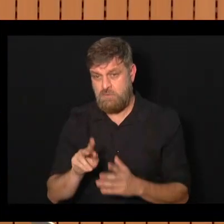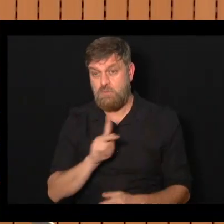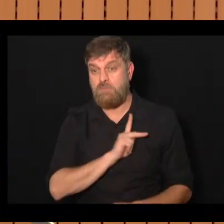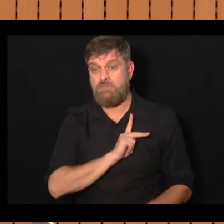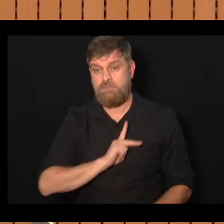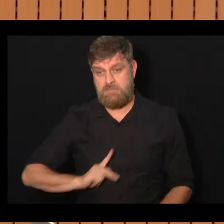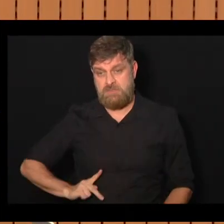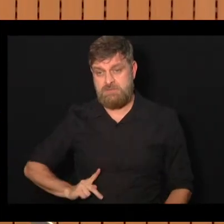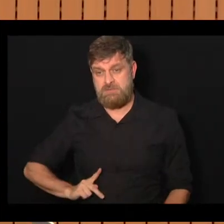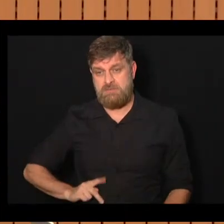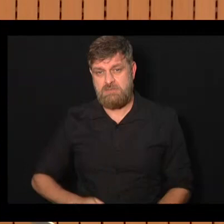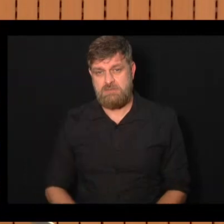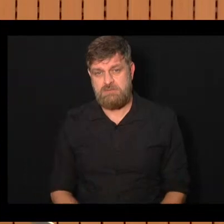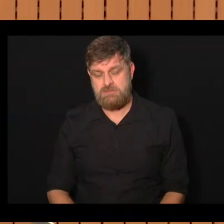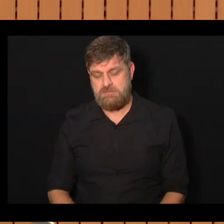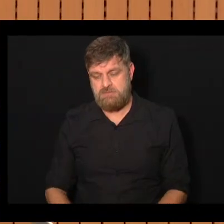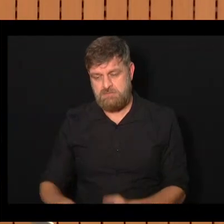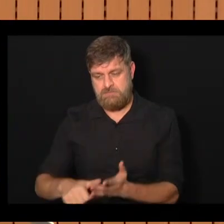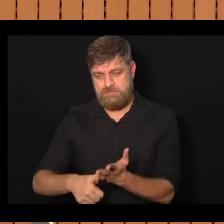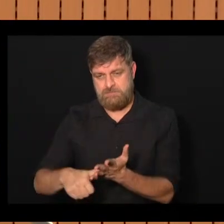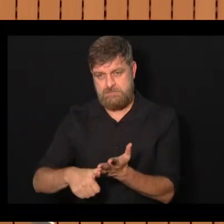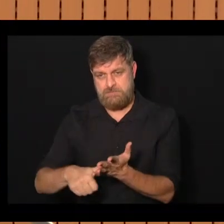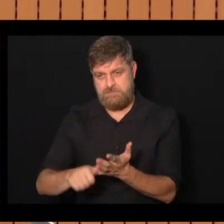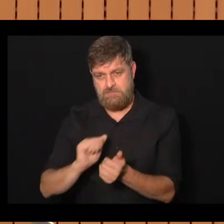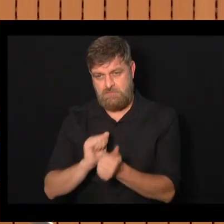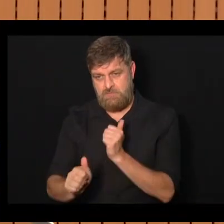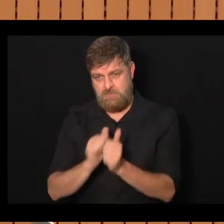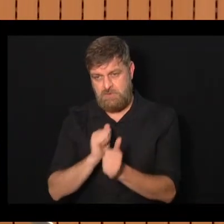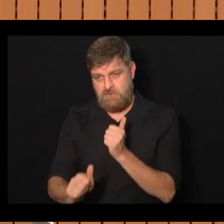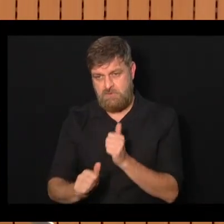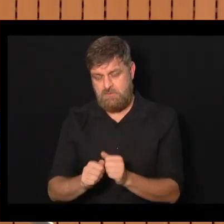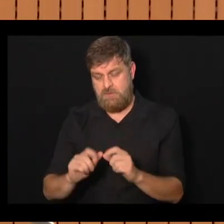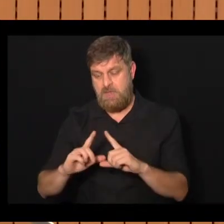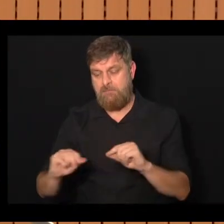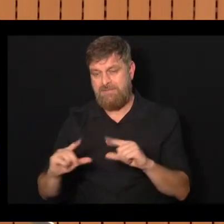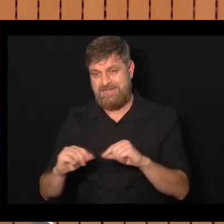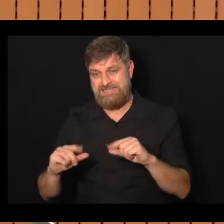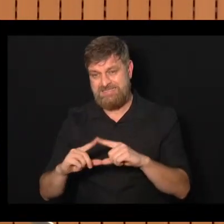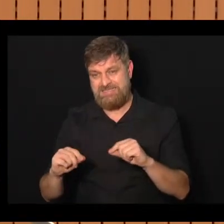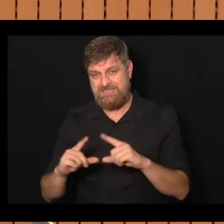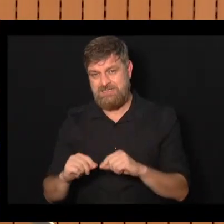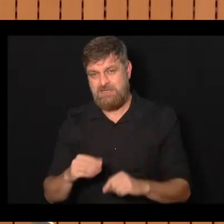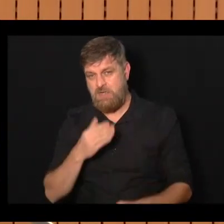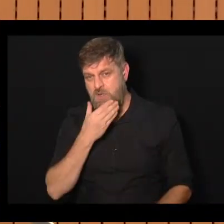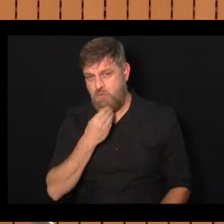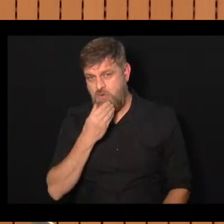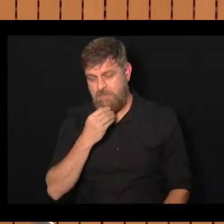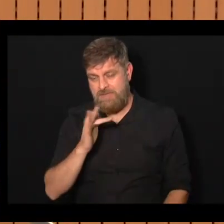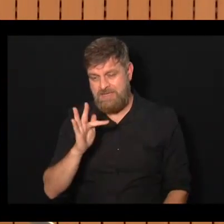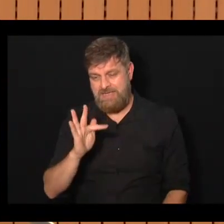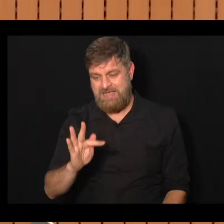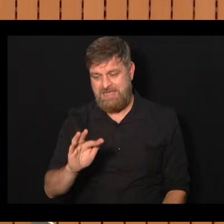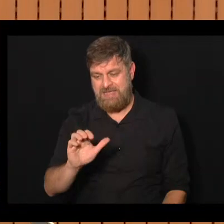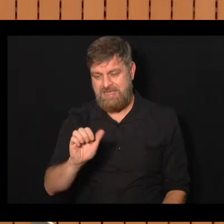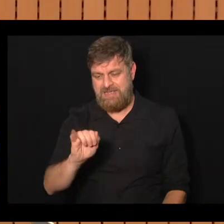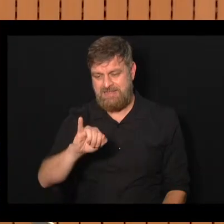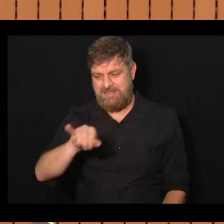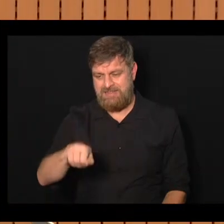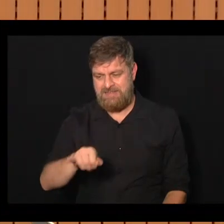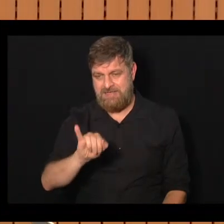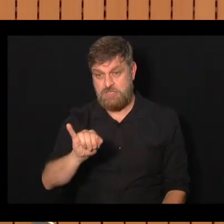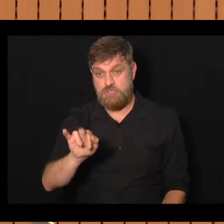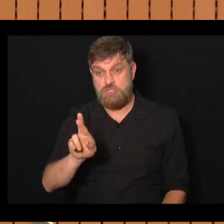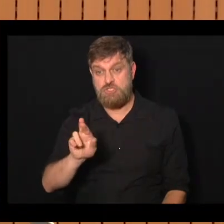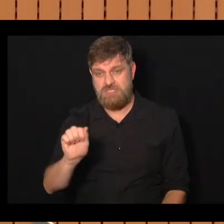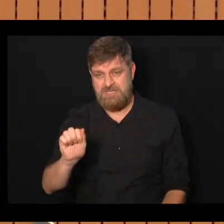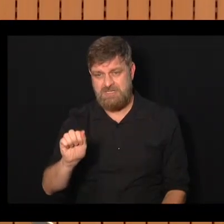presidente do clube Parque Brasília Futebol Clube, o senhor Tagira, e todos que